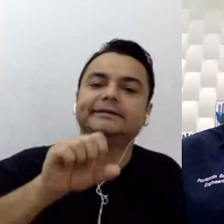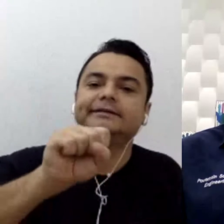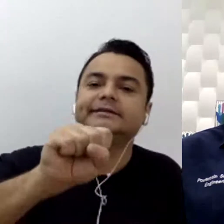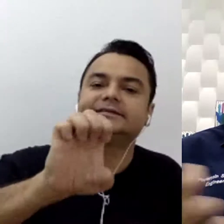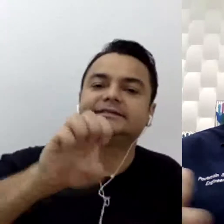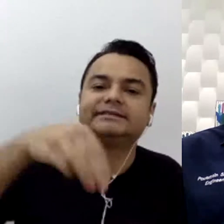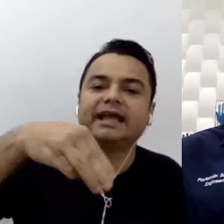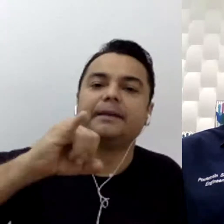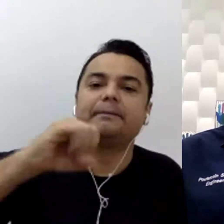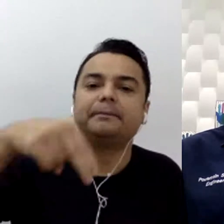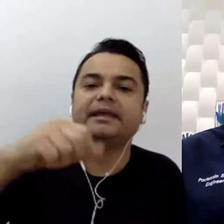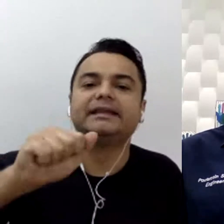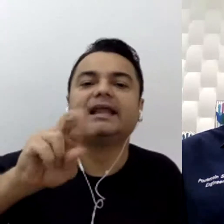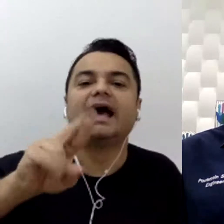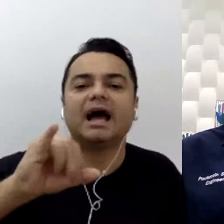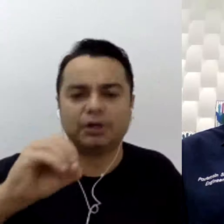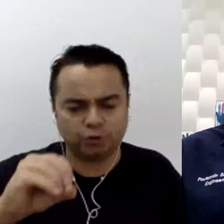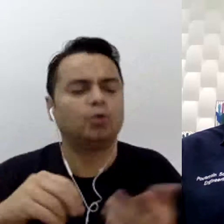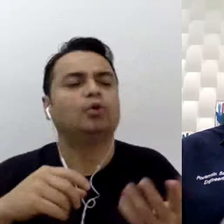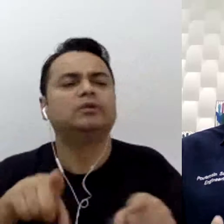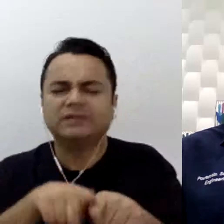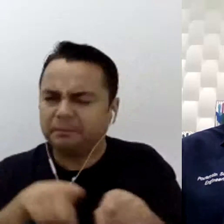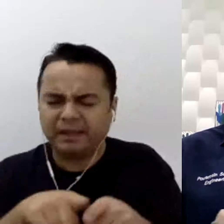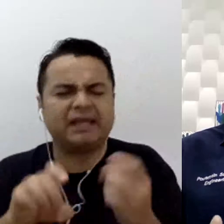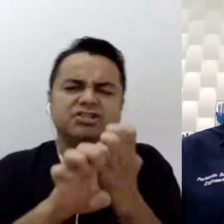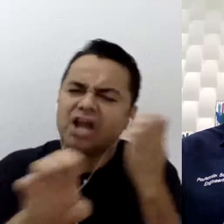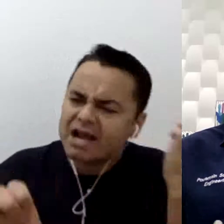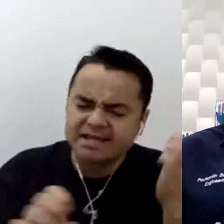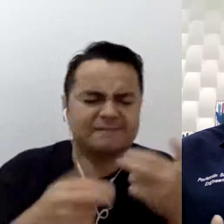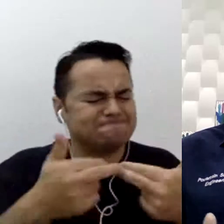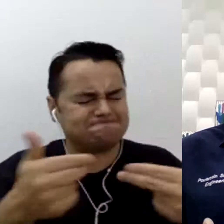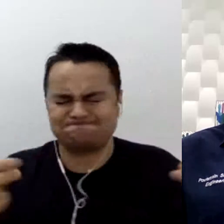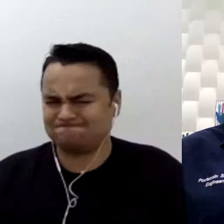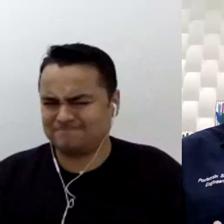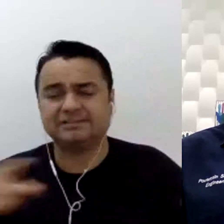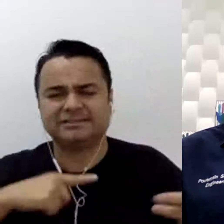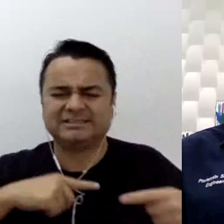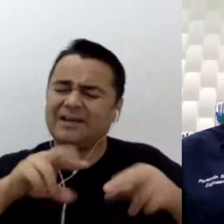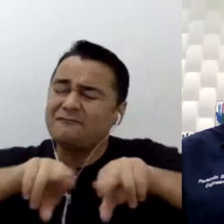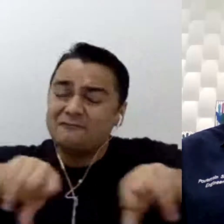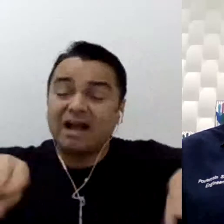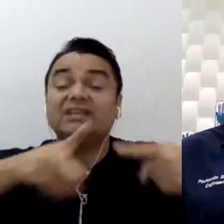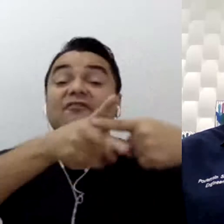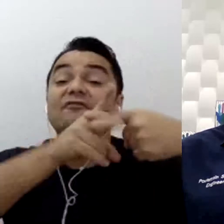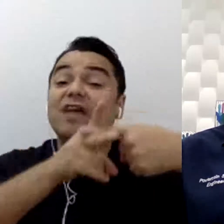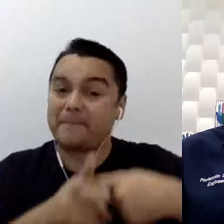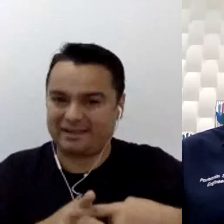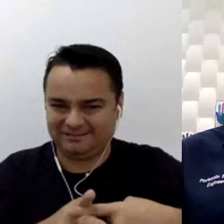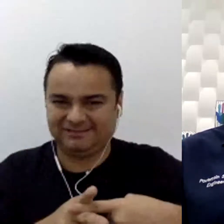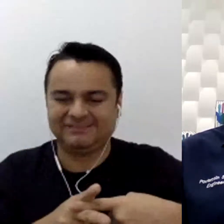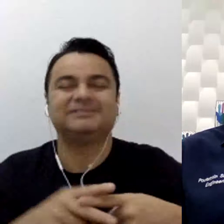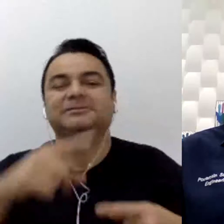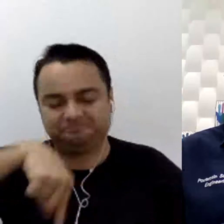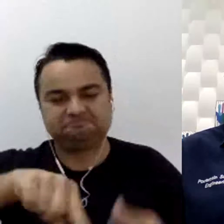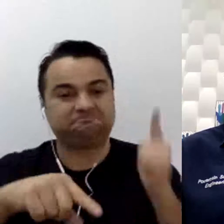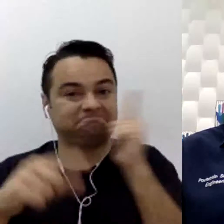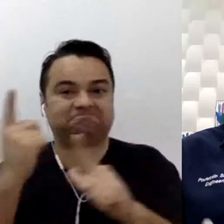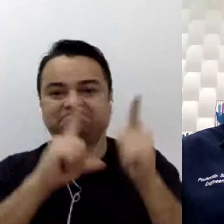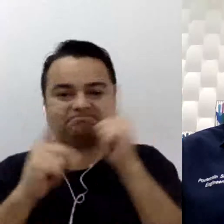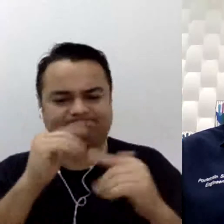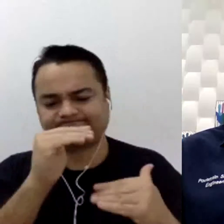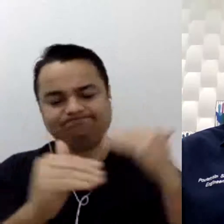SAEs, né, congresso de engenharia. Então, são várias ferramentas que fazem com que a gente se desenvolva. E,